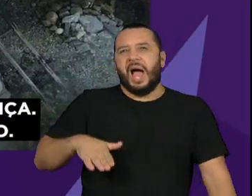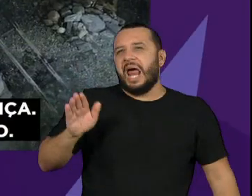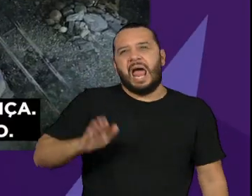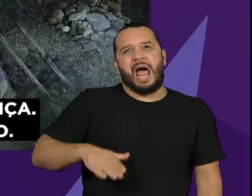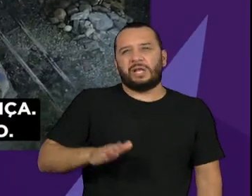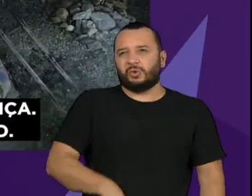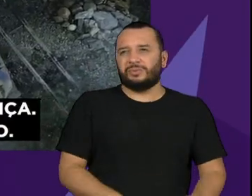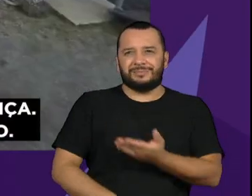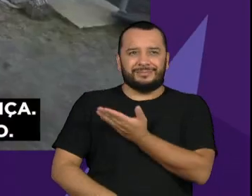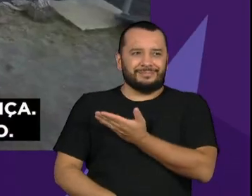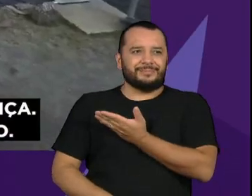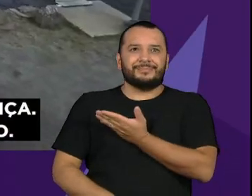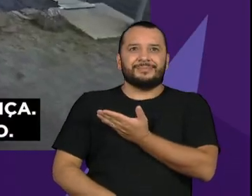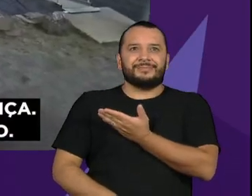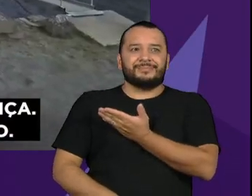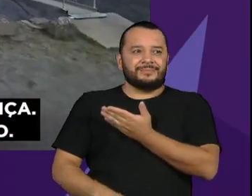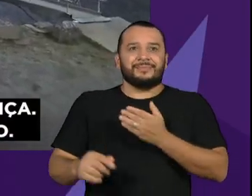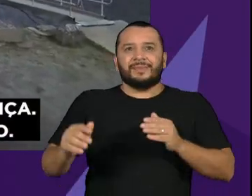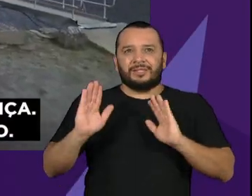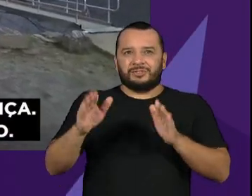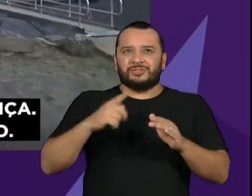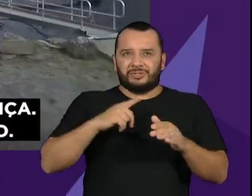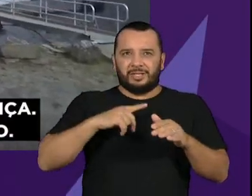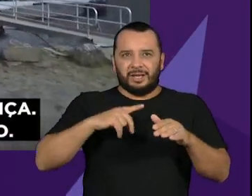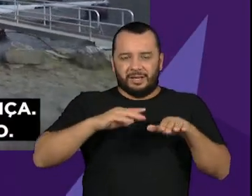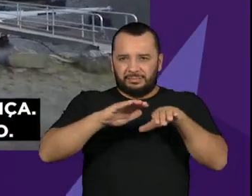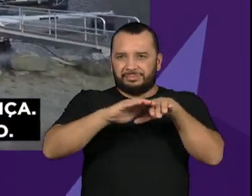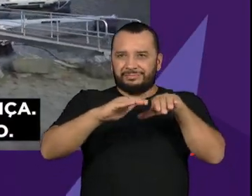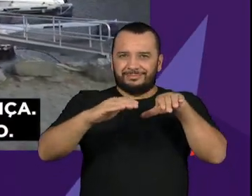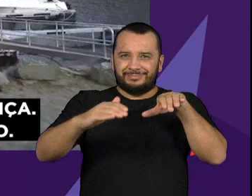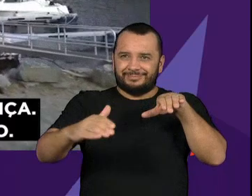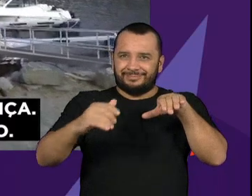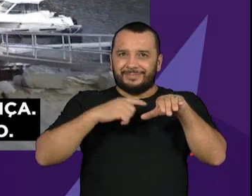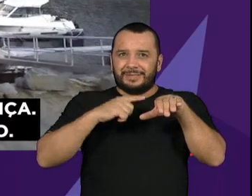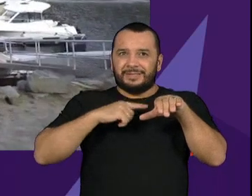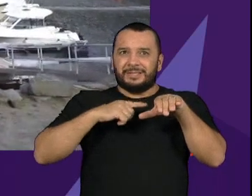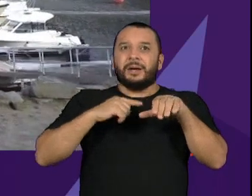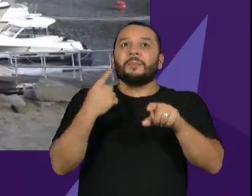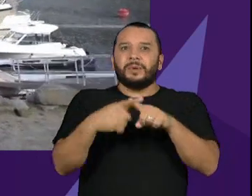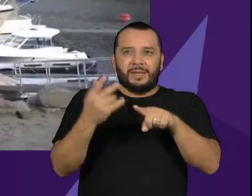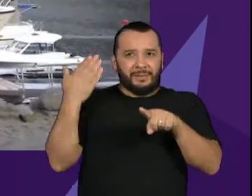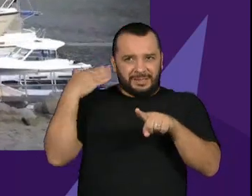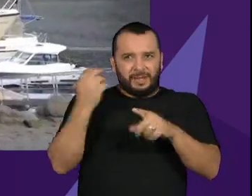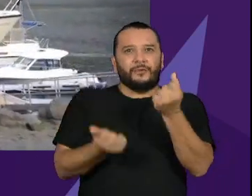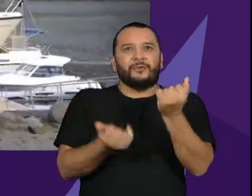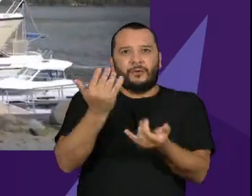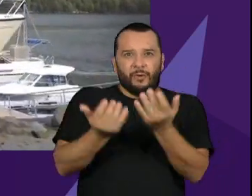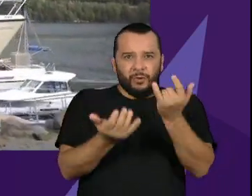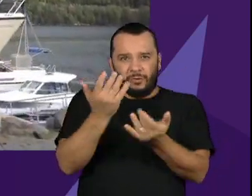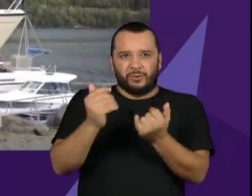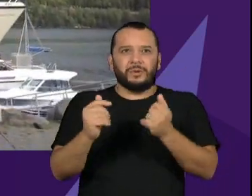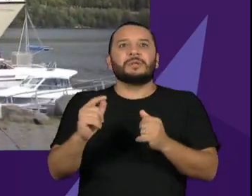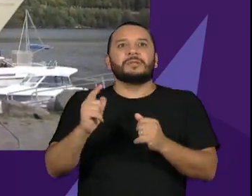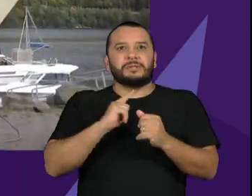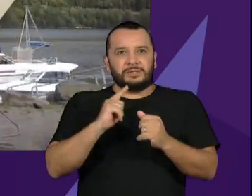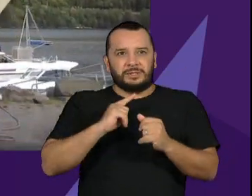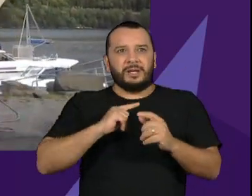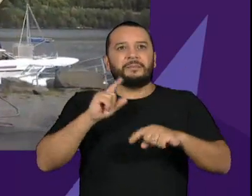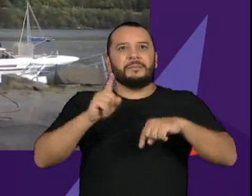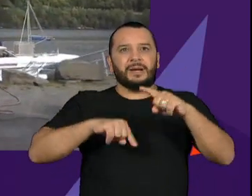O teto da cozinha recoberto com cortiça, porque o barco já tinha pegado fogo. Tinha equipamentos